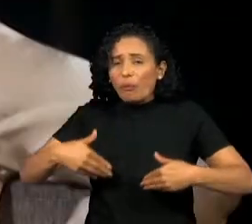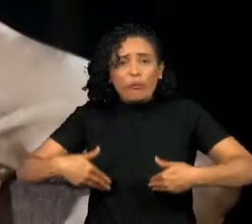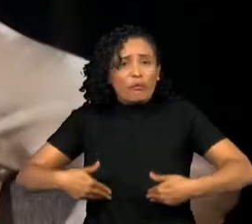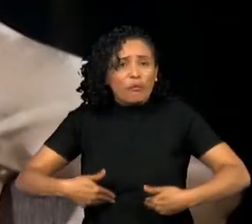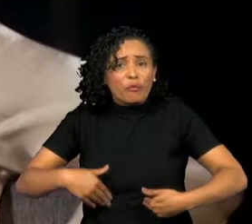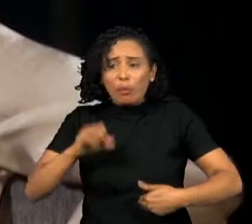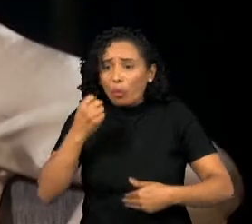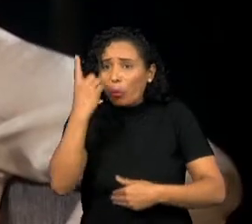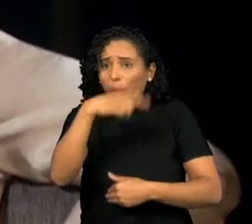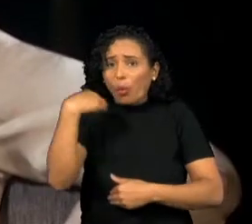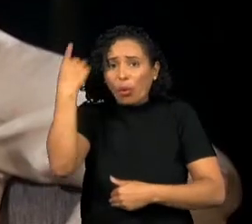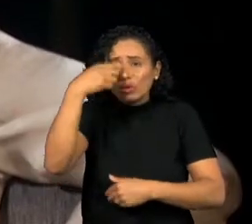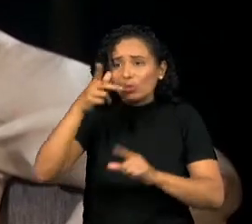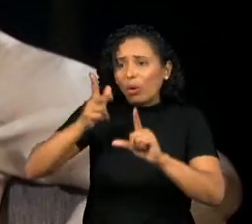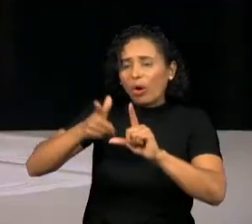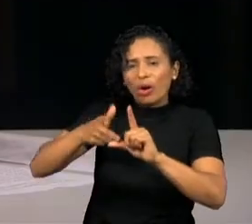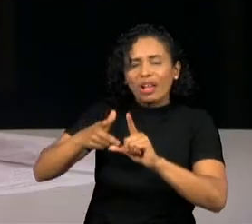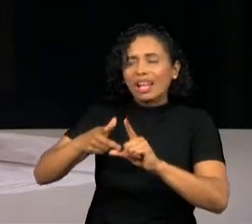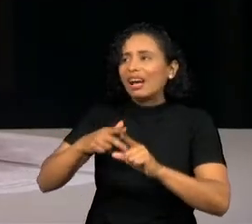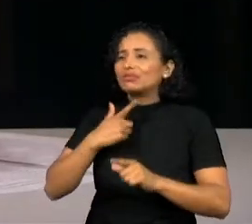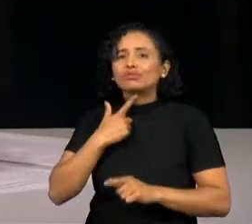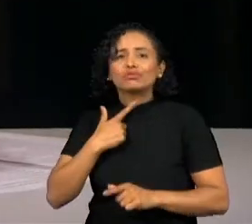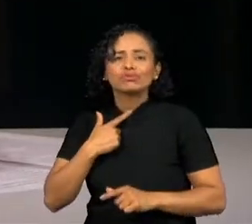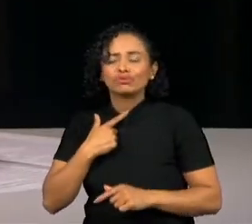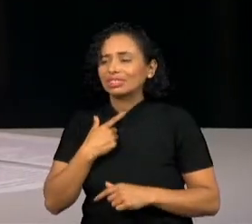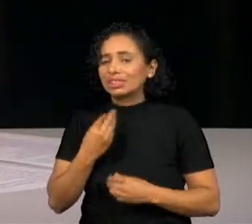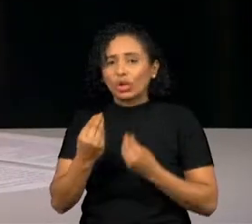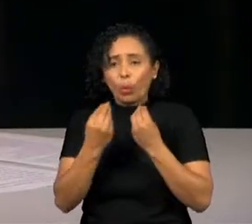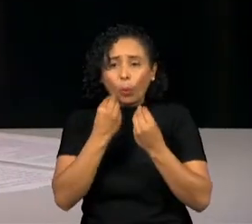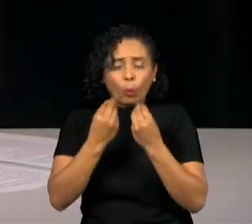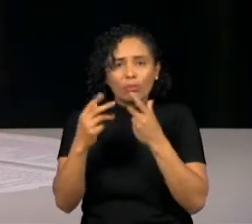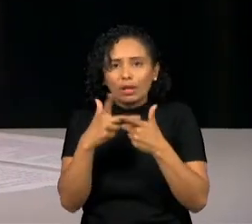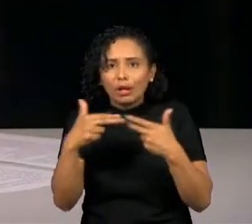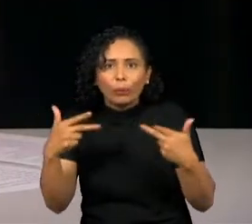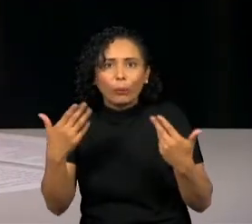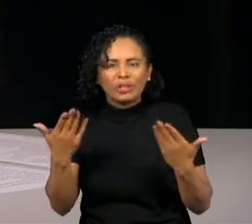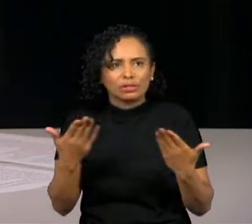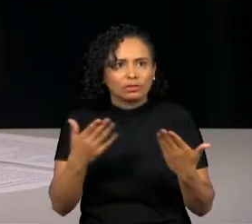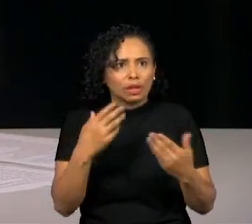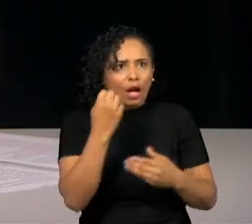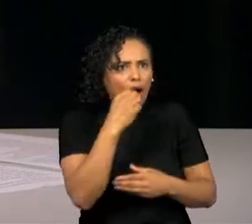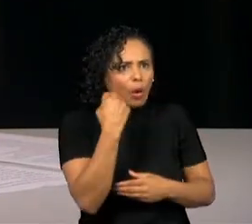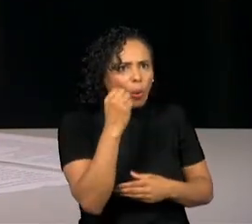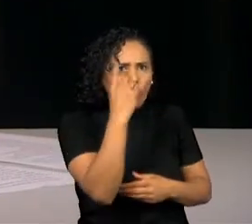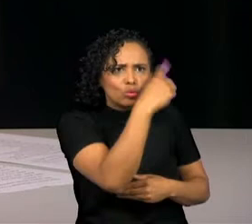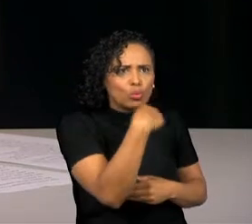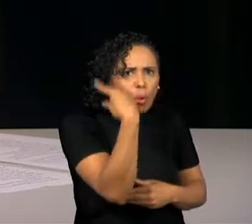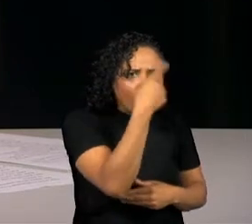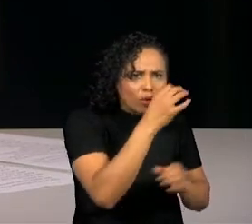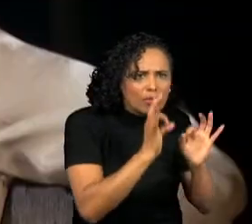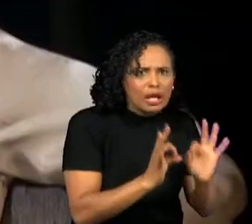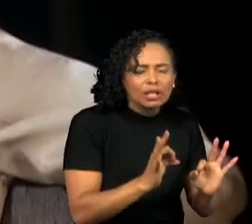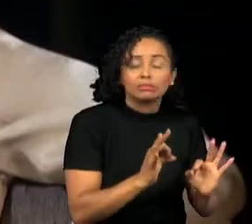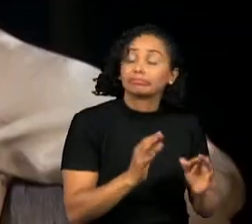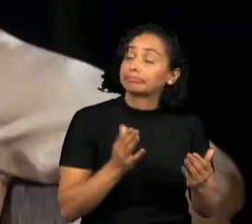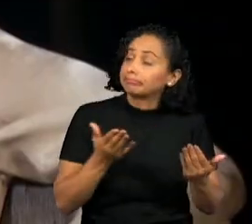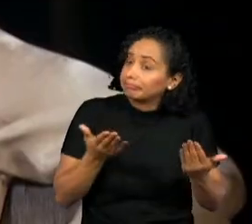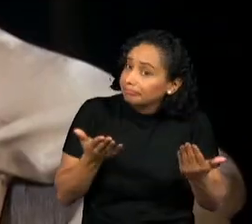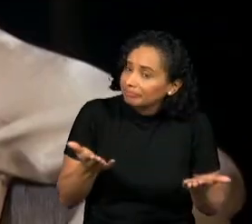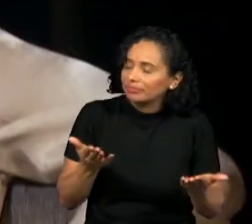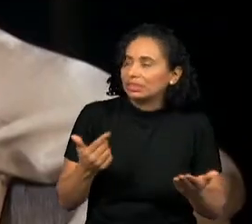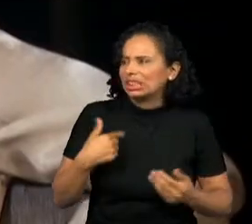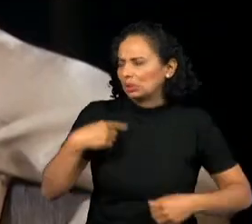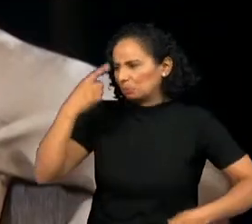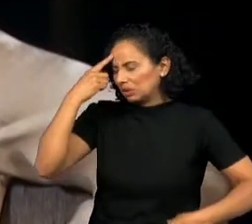8 horas em live 8 horas é literalmente é E aí é o momento eu falo